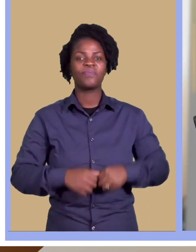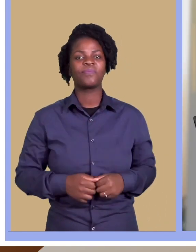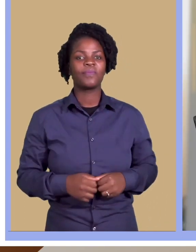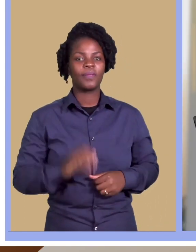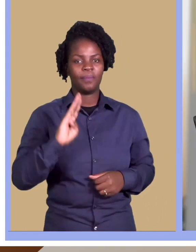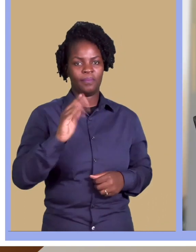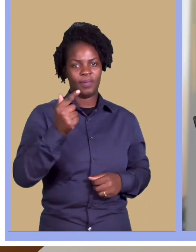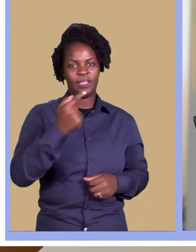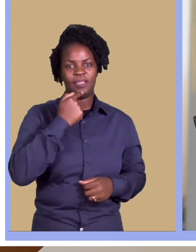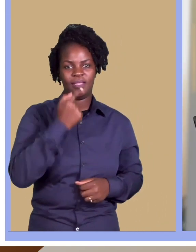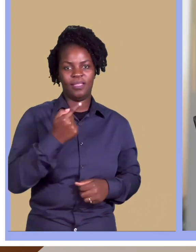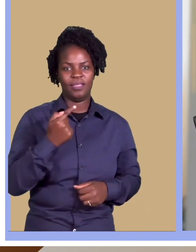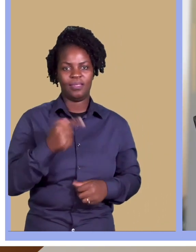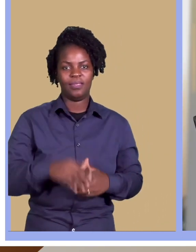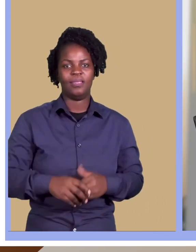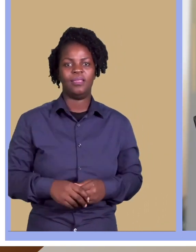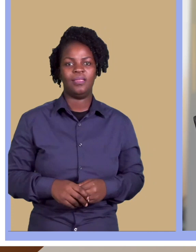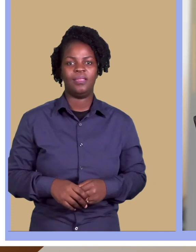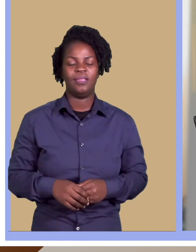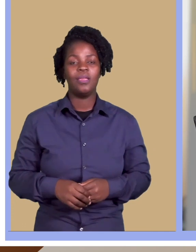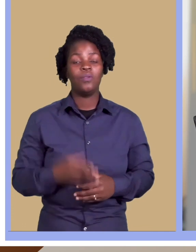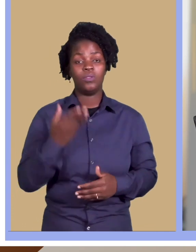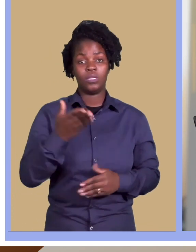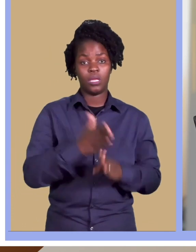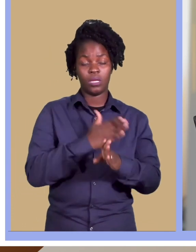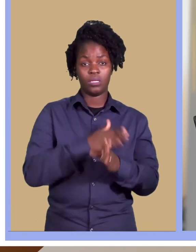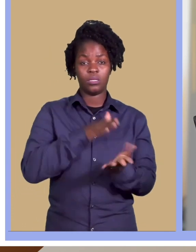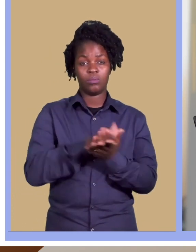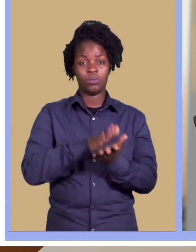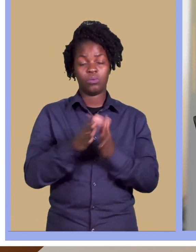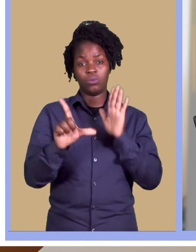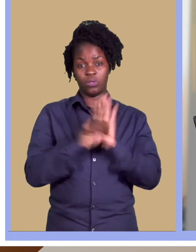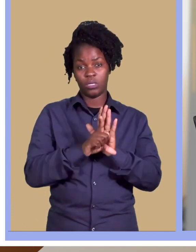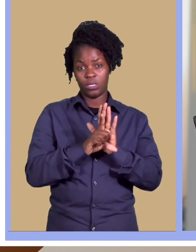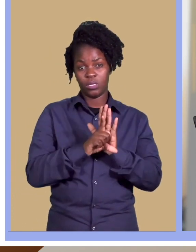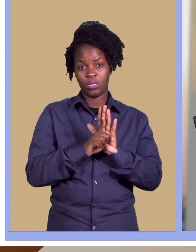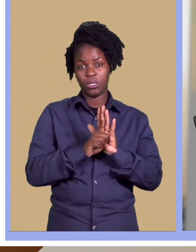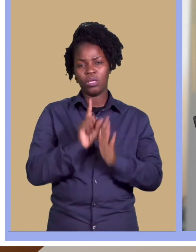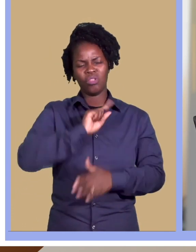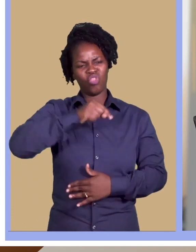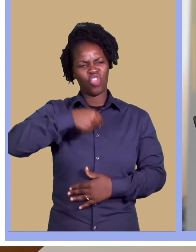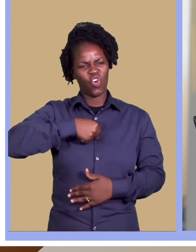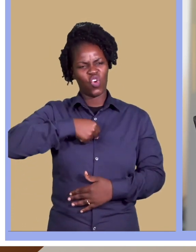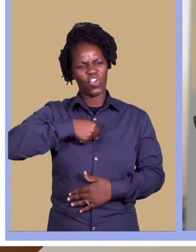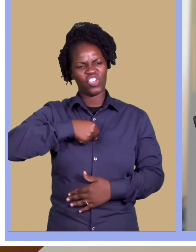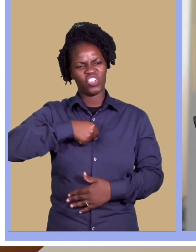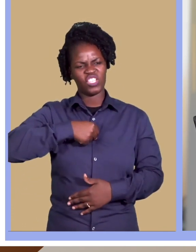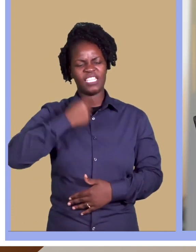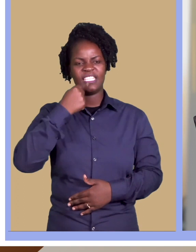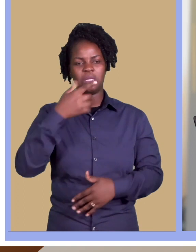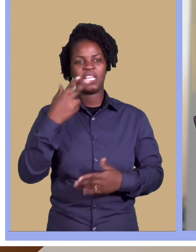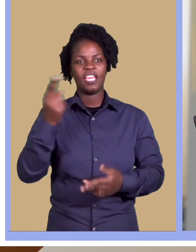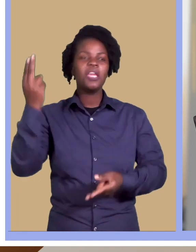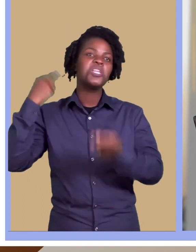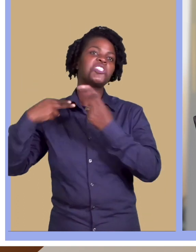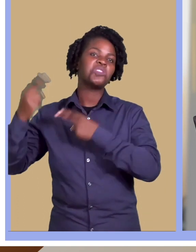de mencionar, não é? Nós não podemos olhar que a história pode se repetir. Podemos fazer alguma coisa.